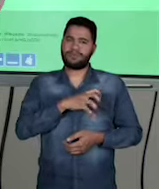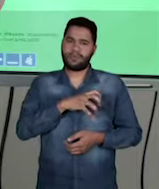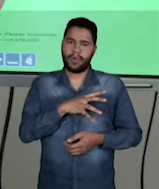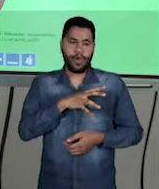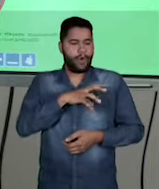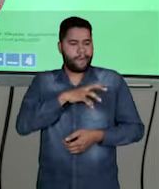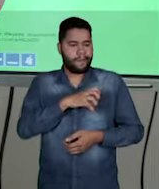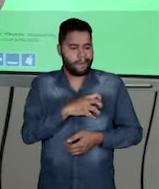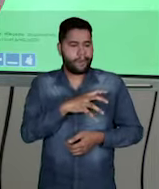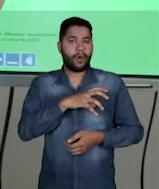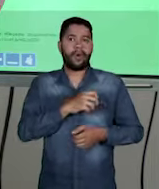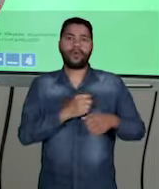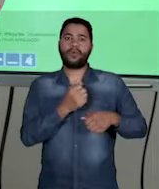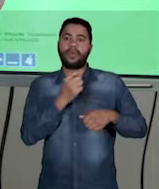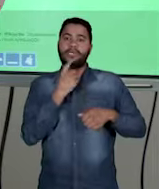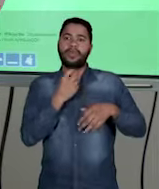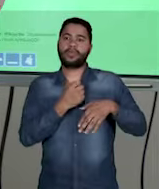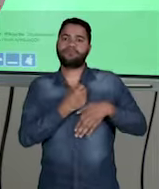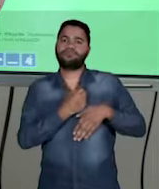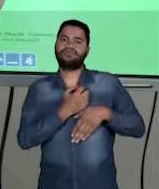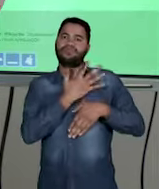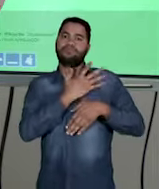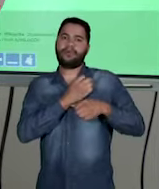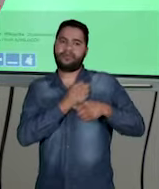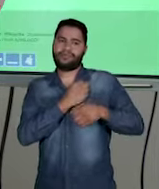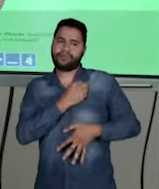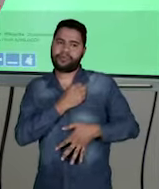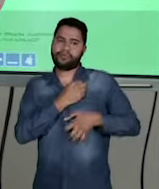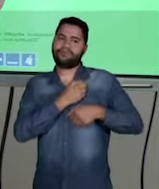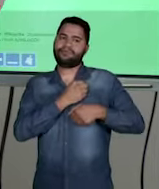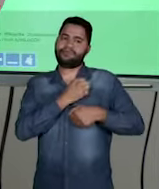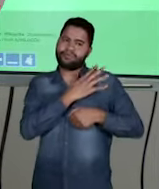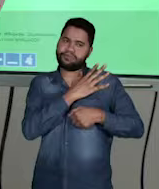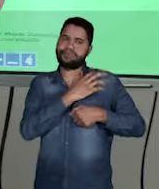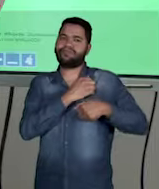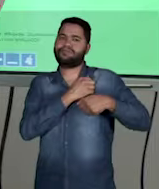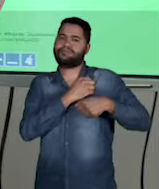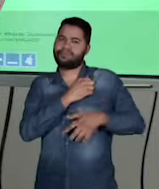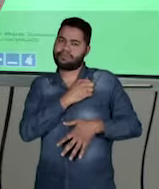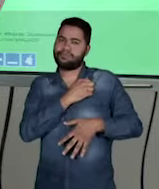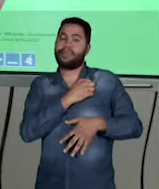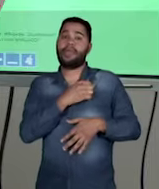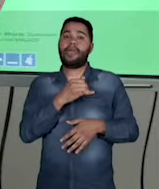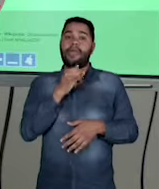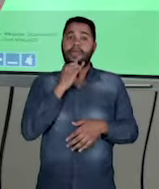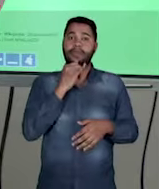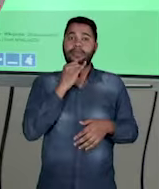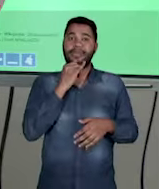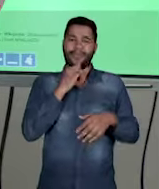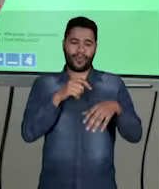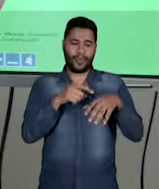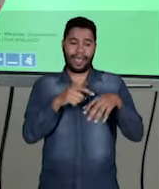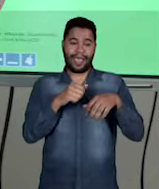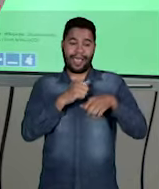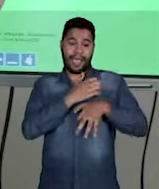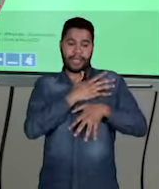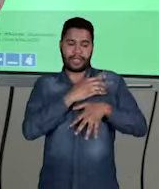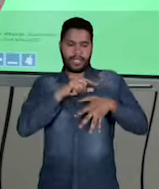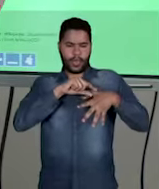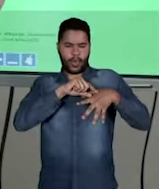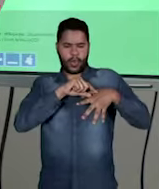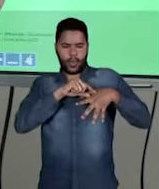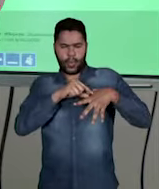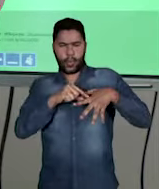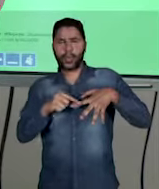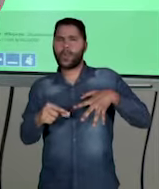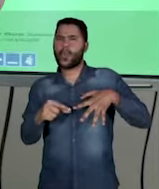pressão sanguínea muito forte. Então, a artéria, ela possui uma parede grossa, muscular, resistente.